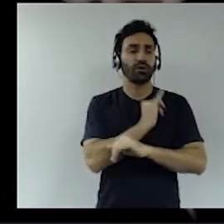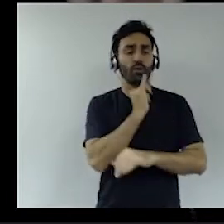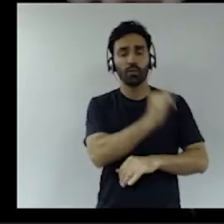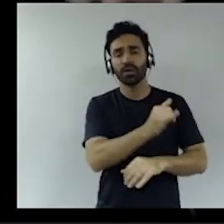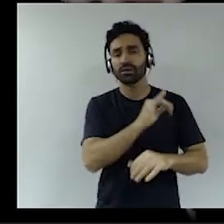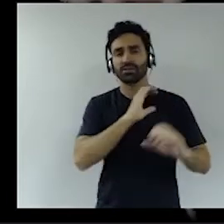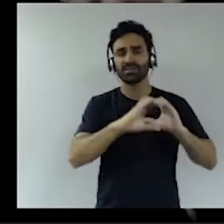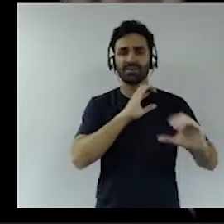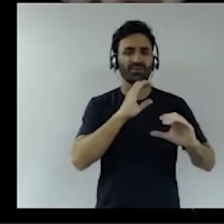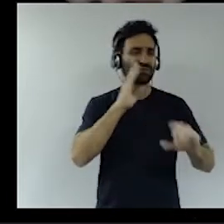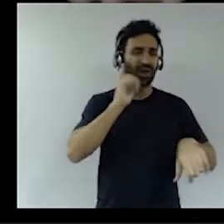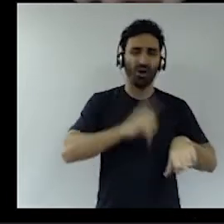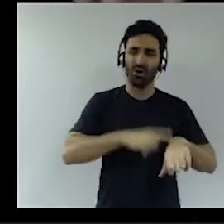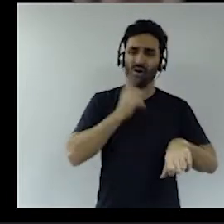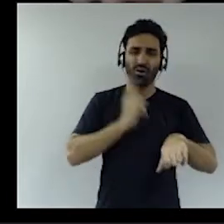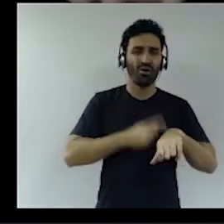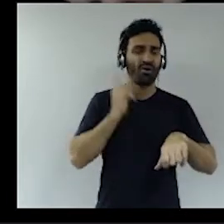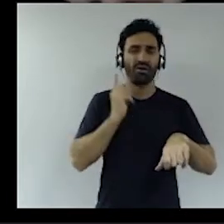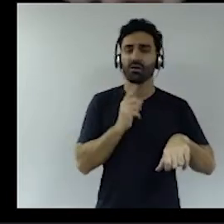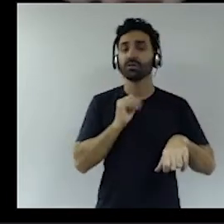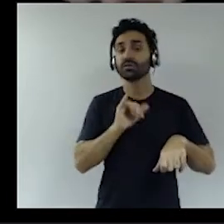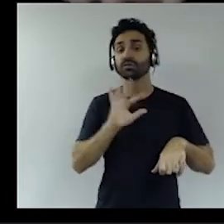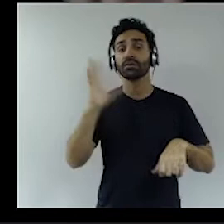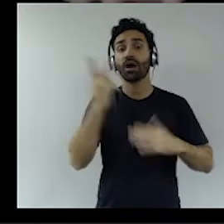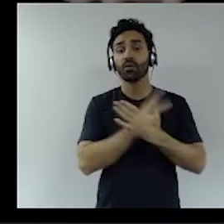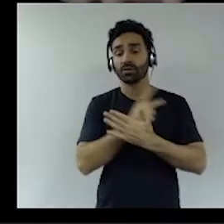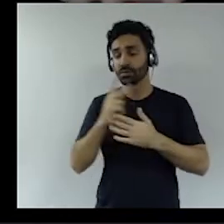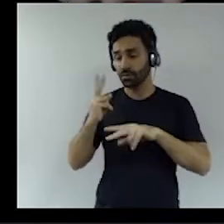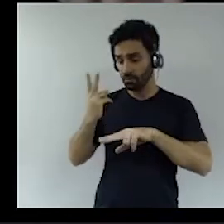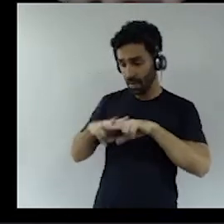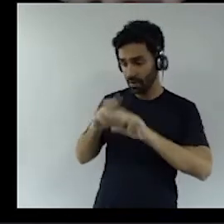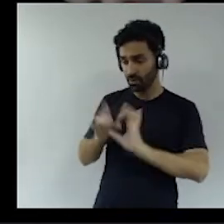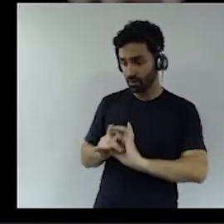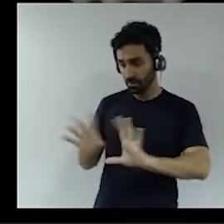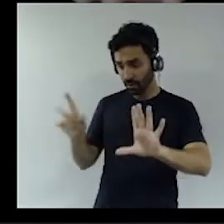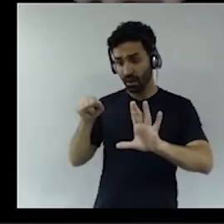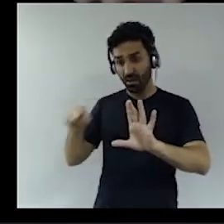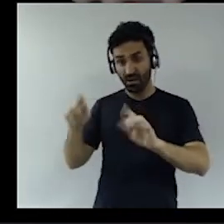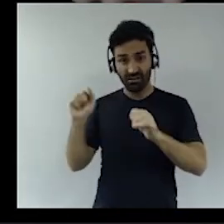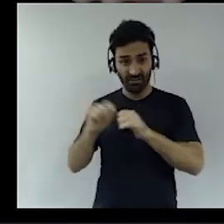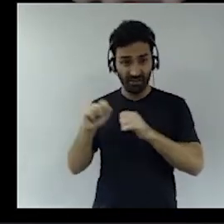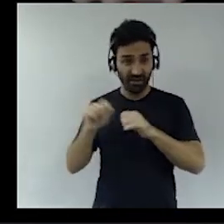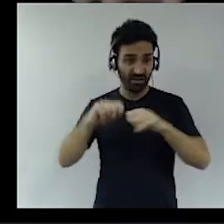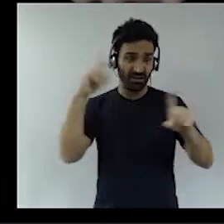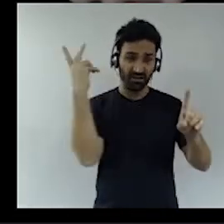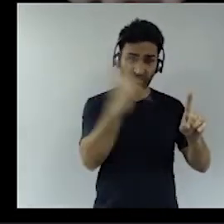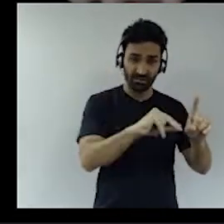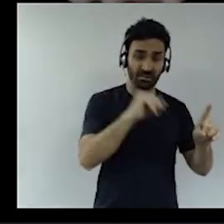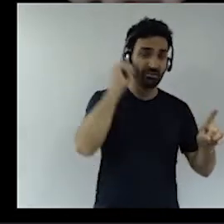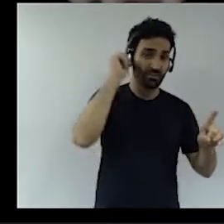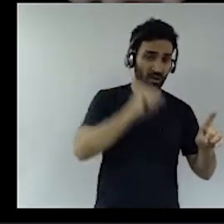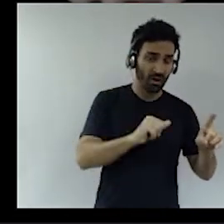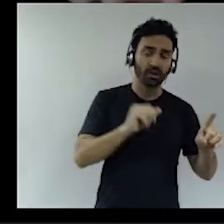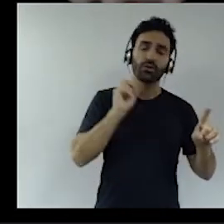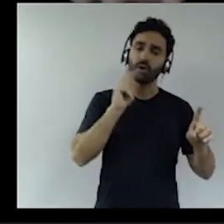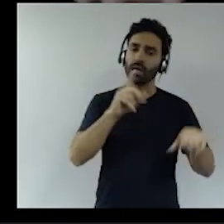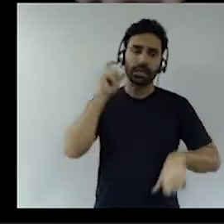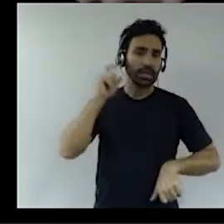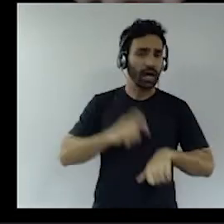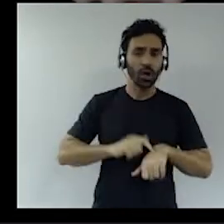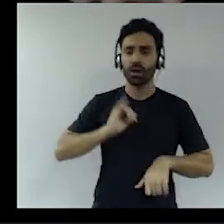imediata nos casos de soltura, de liberdade dos acusados de violência